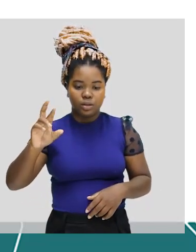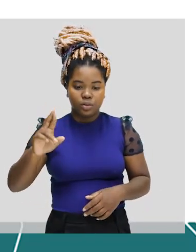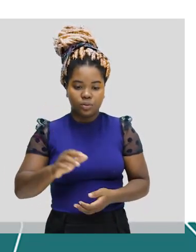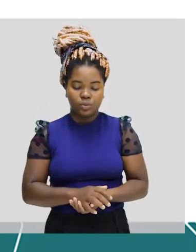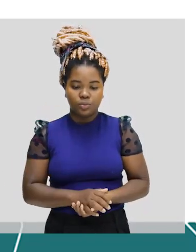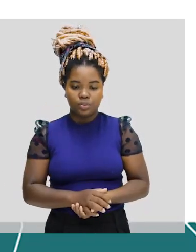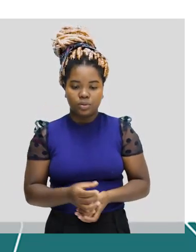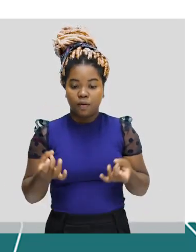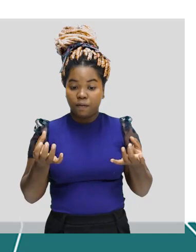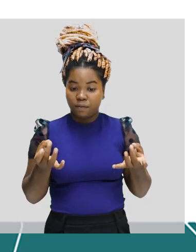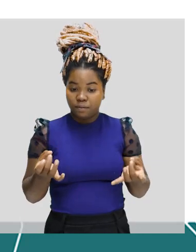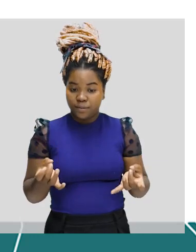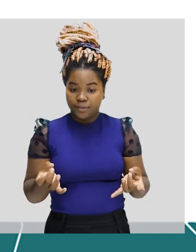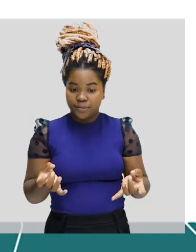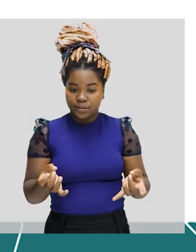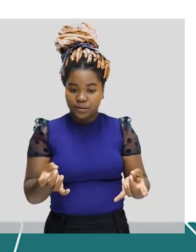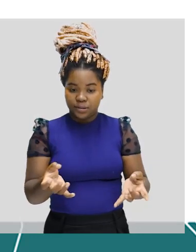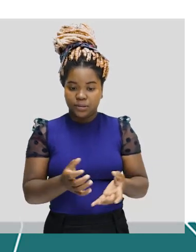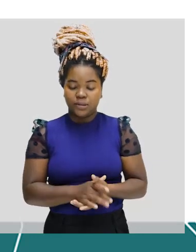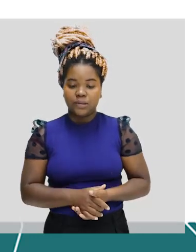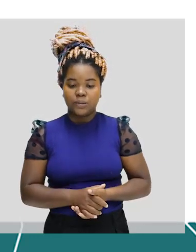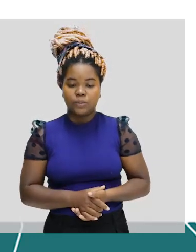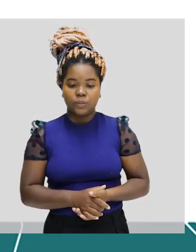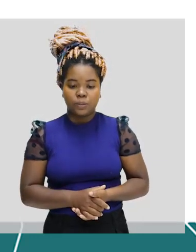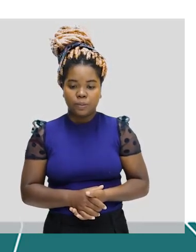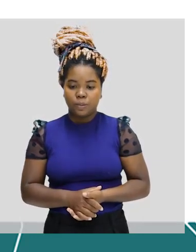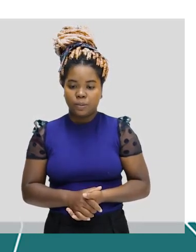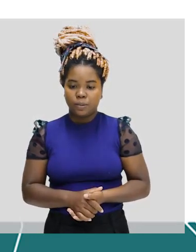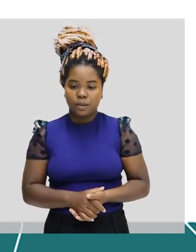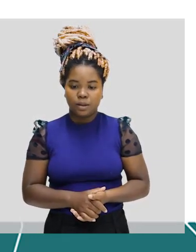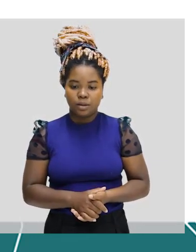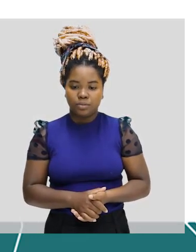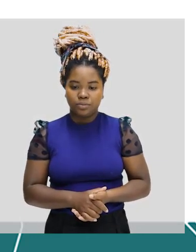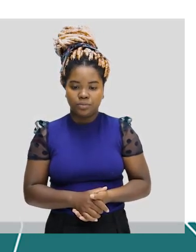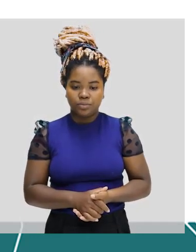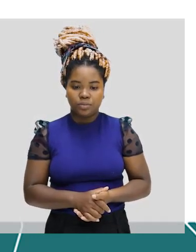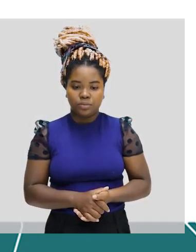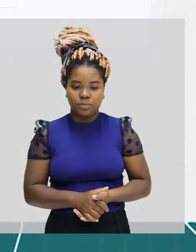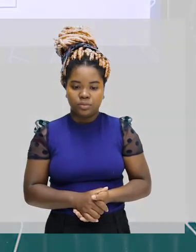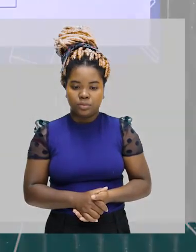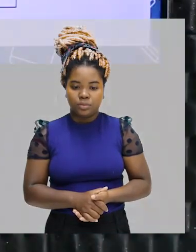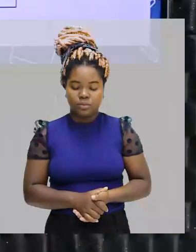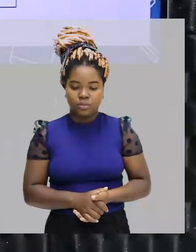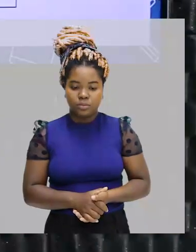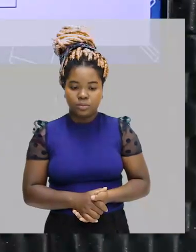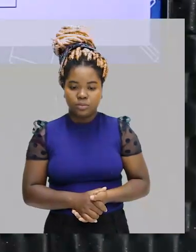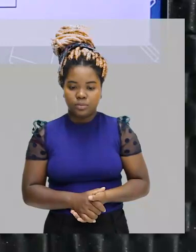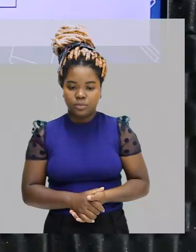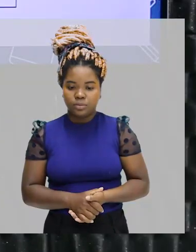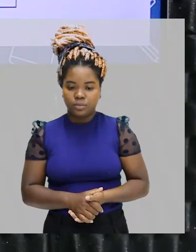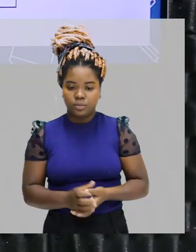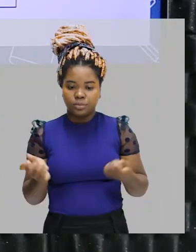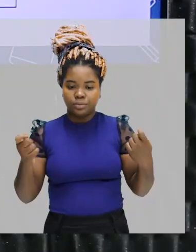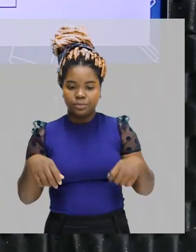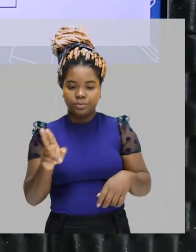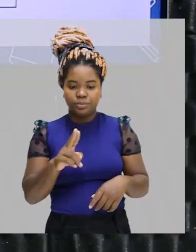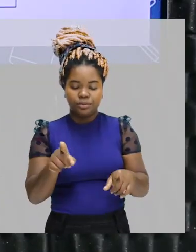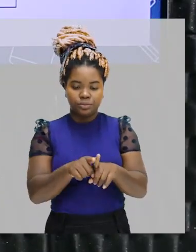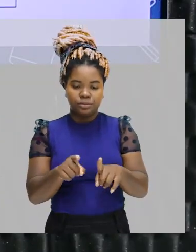Salesman ou seller, as duas palavras significam vendedor ou vendedora. Nesse caso, eu poderia